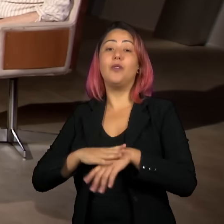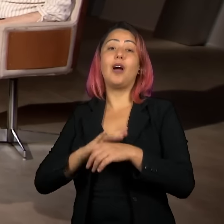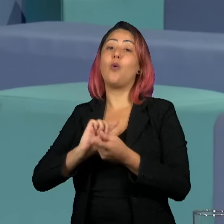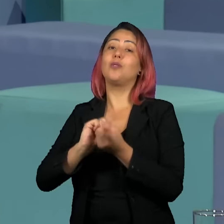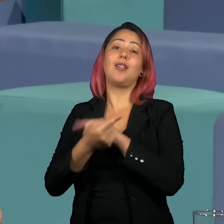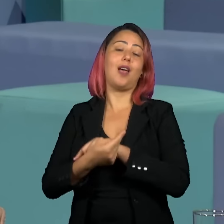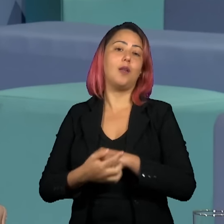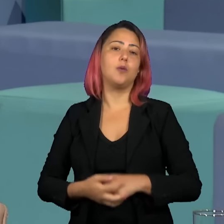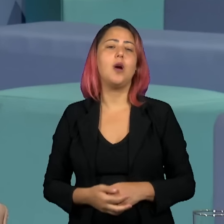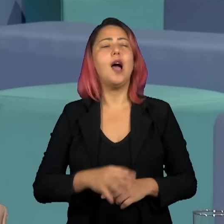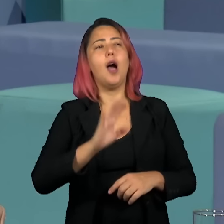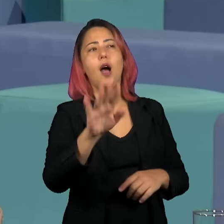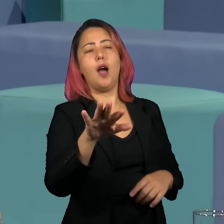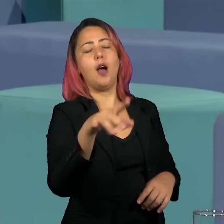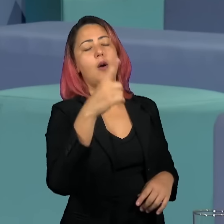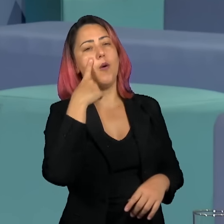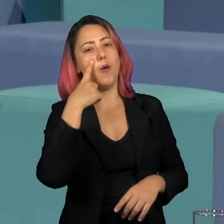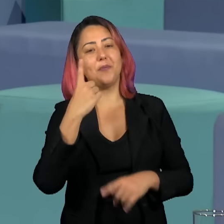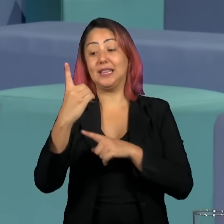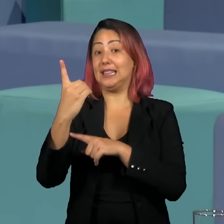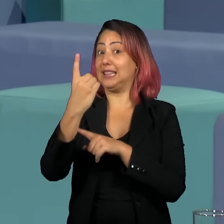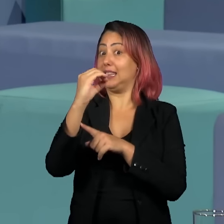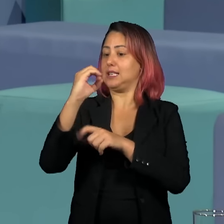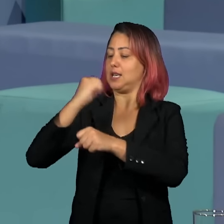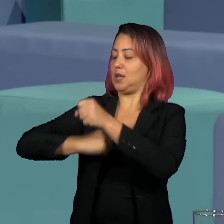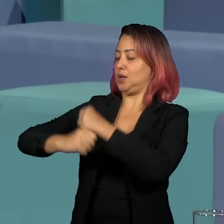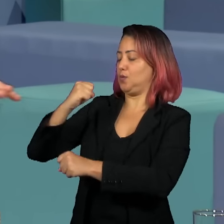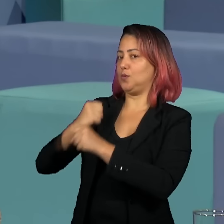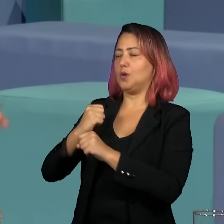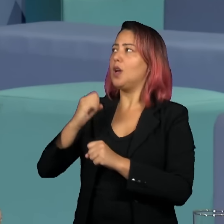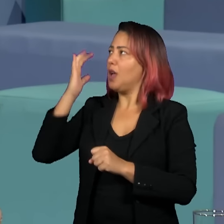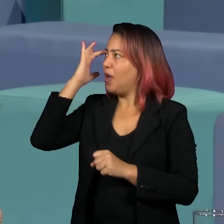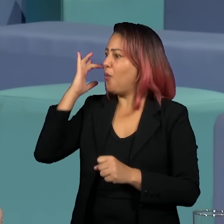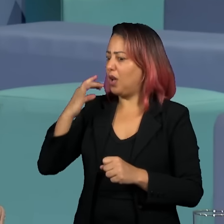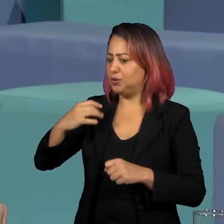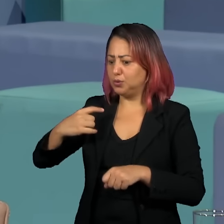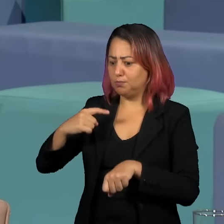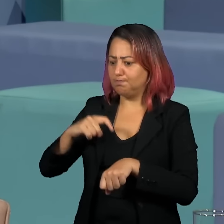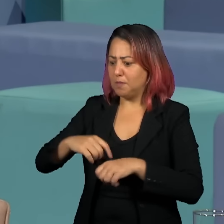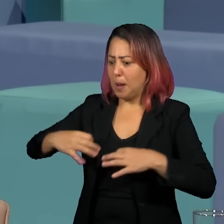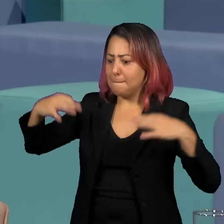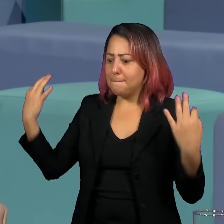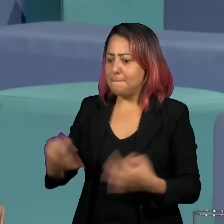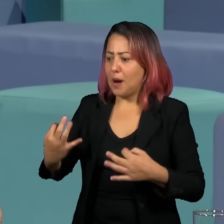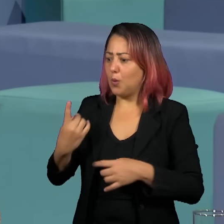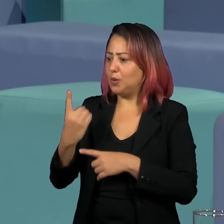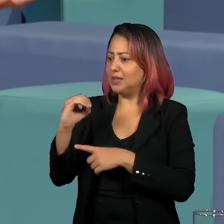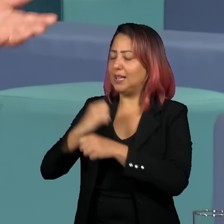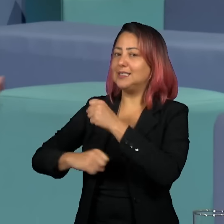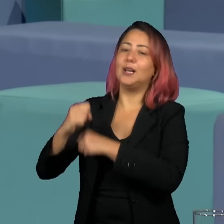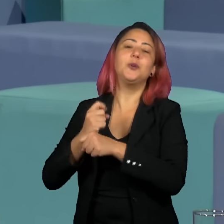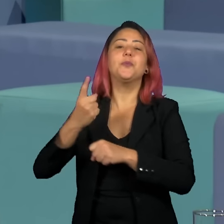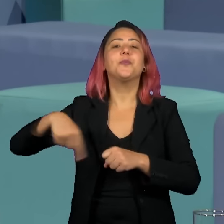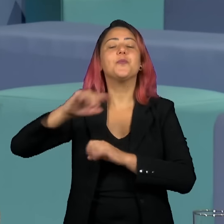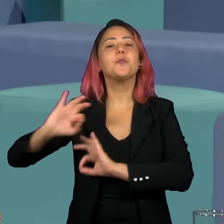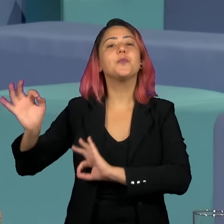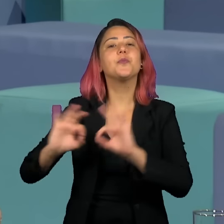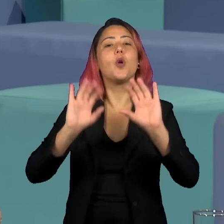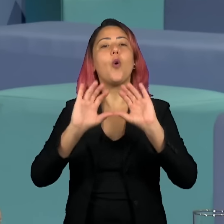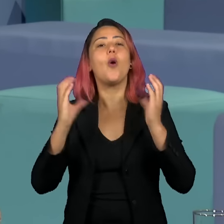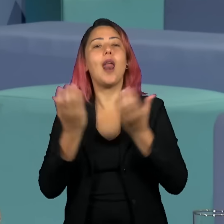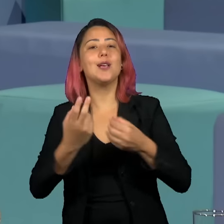há 10 anos atrás exatos 10 anos atrás praticamente acho que exatamente 10 Anos Atrás a gente tava organizando congresso Bas informática educação